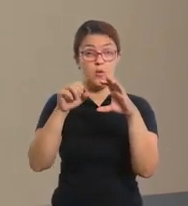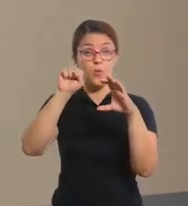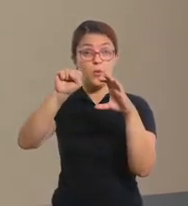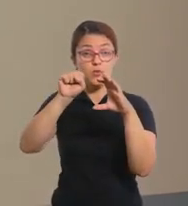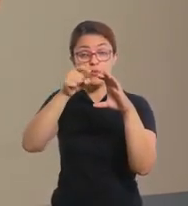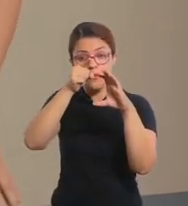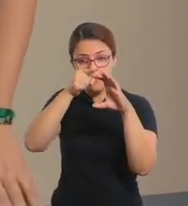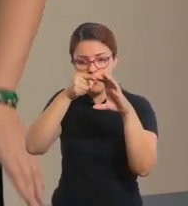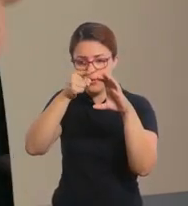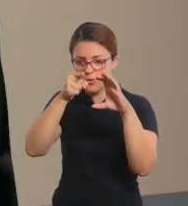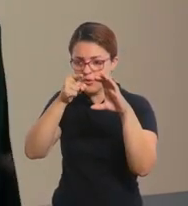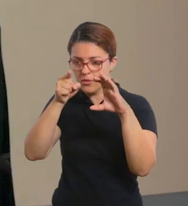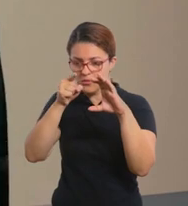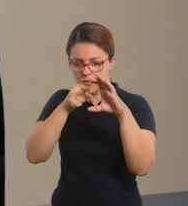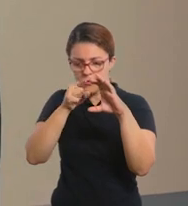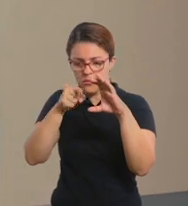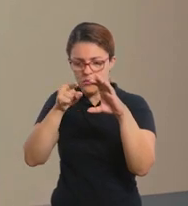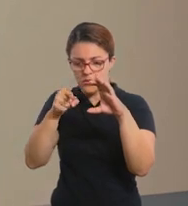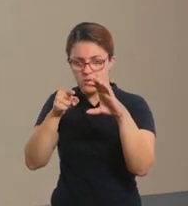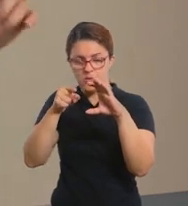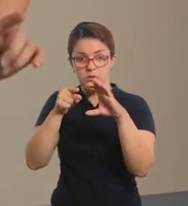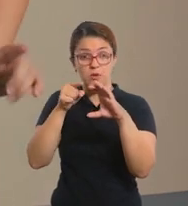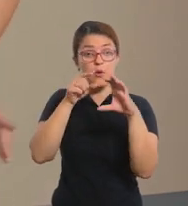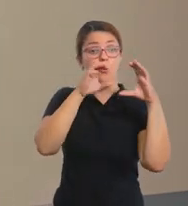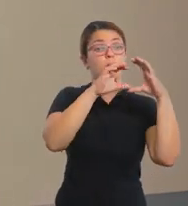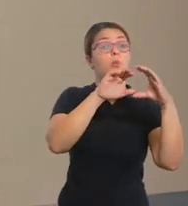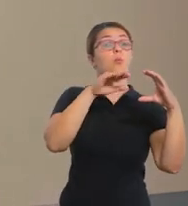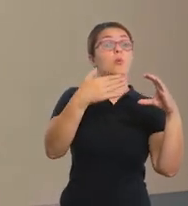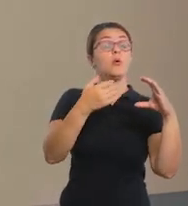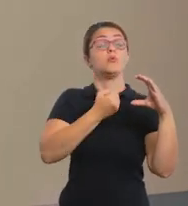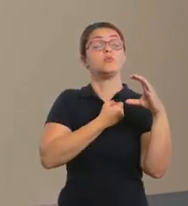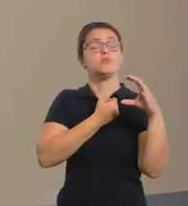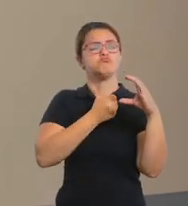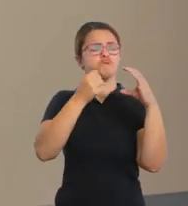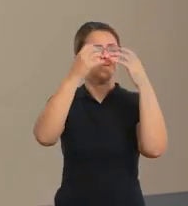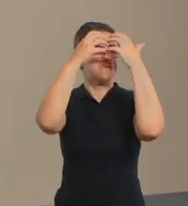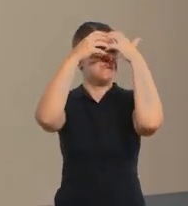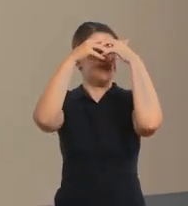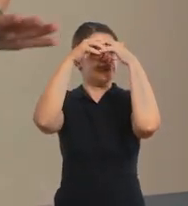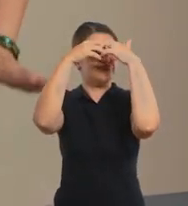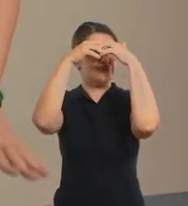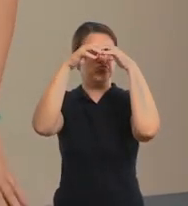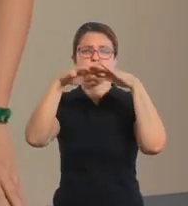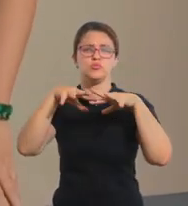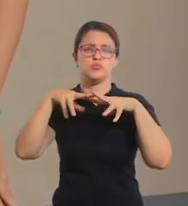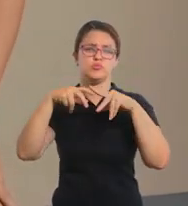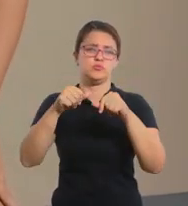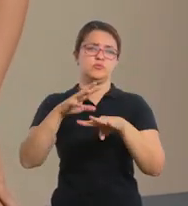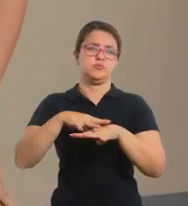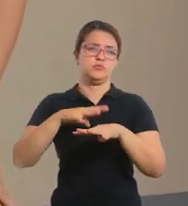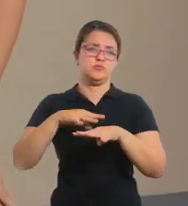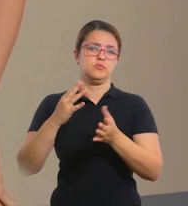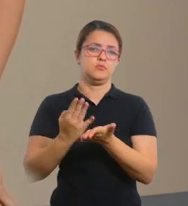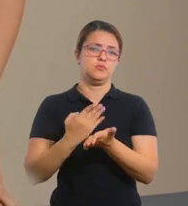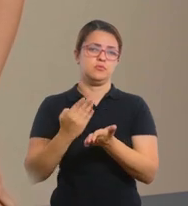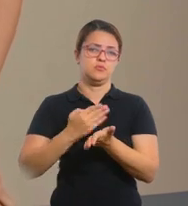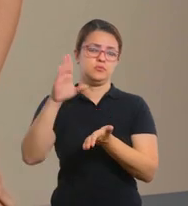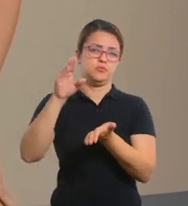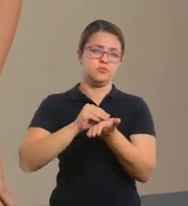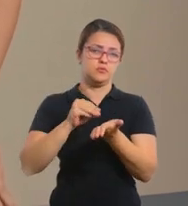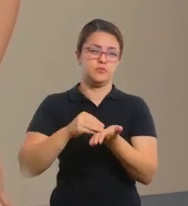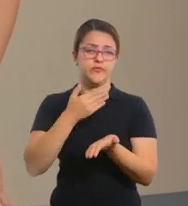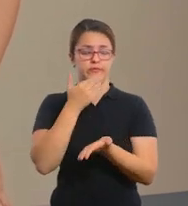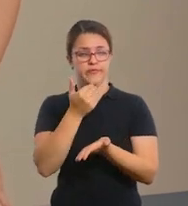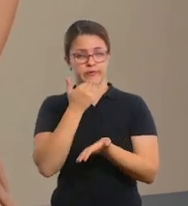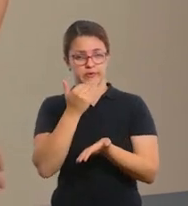aqui qual será esse número faça o cálculo mental e faça todas as pontinhas no caderno de matemática tá bom